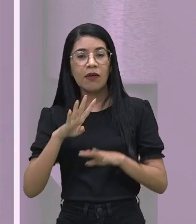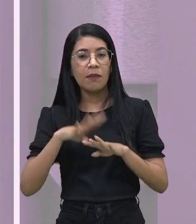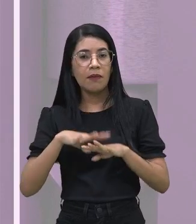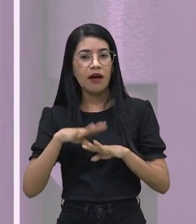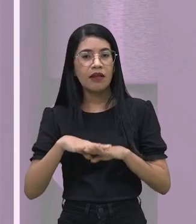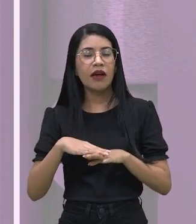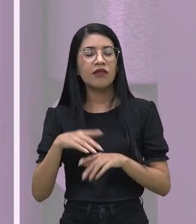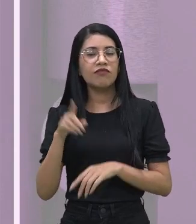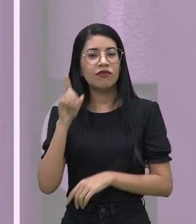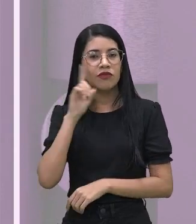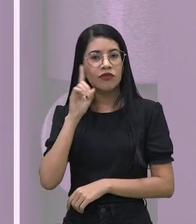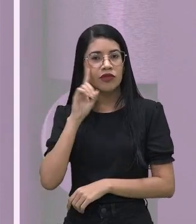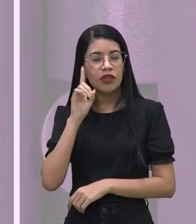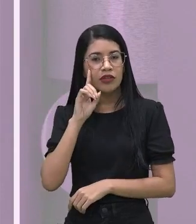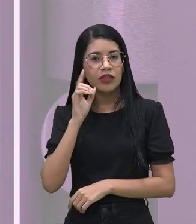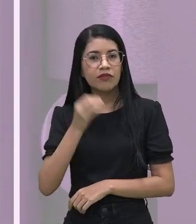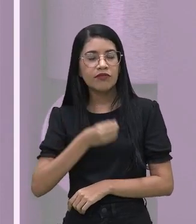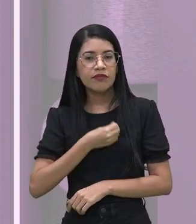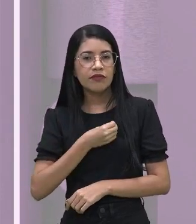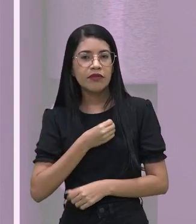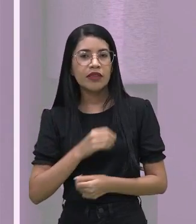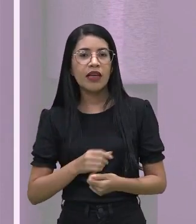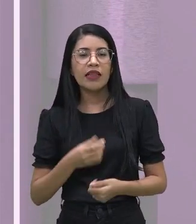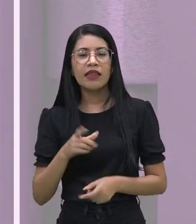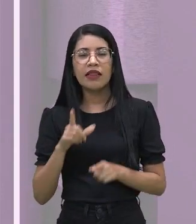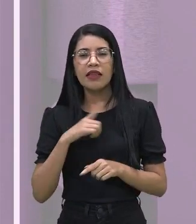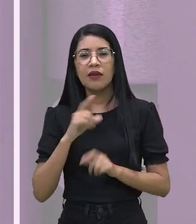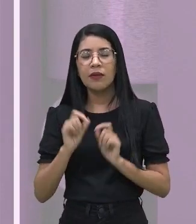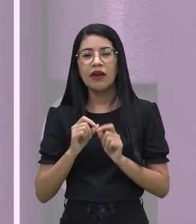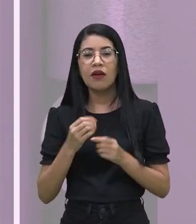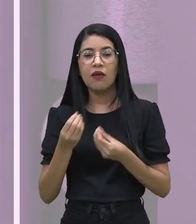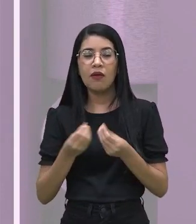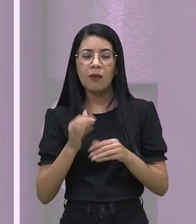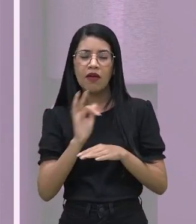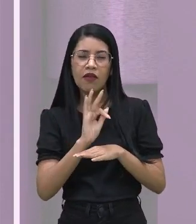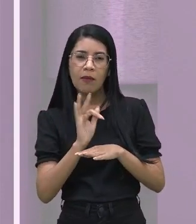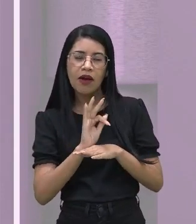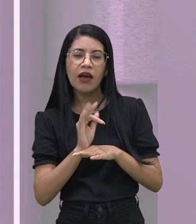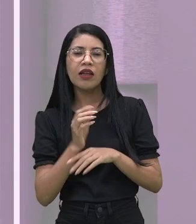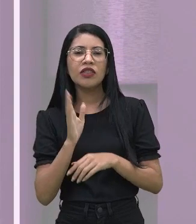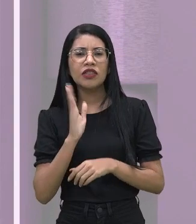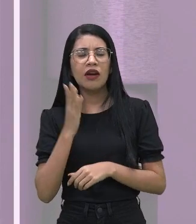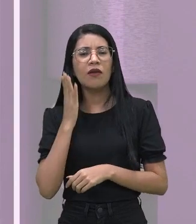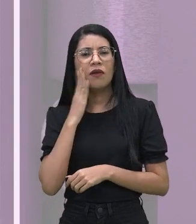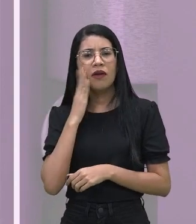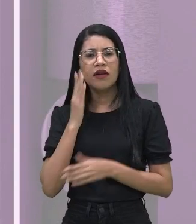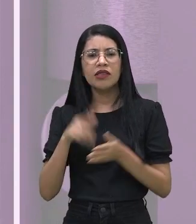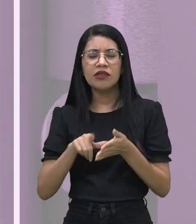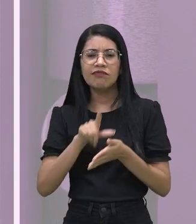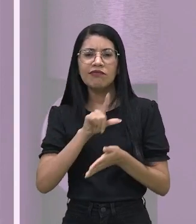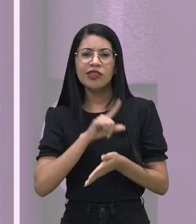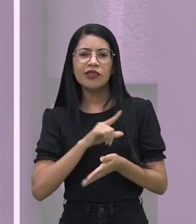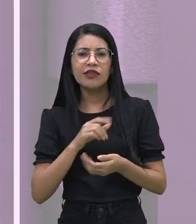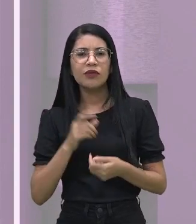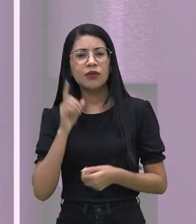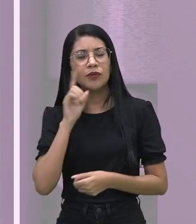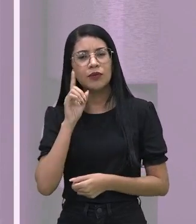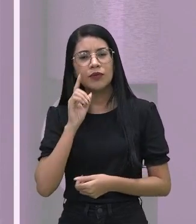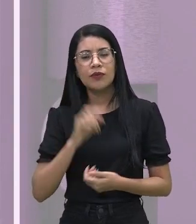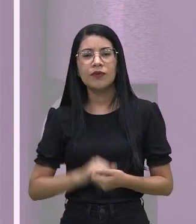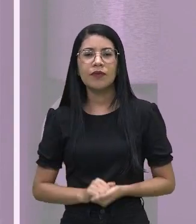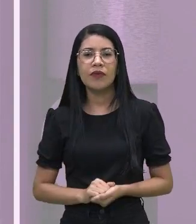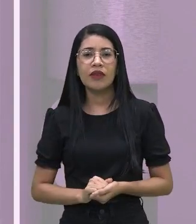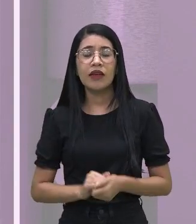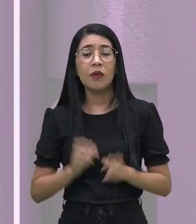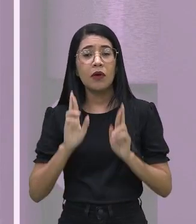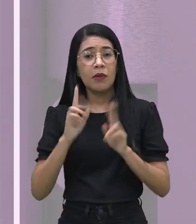matemática presente no nosso cotidiano, onde você está vindo formalizar só aquilo que você já sabe aí no seu dia a dia. Então,